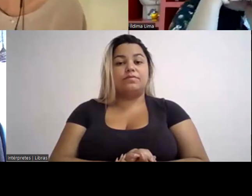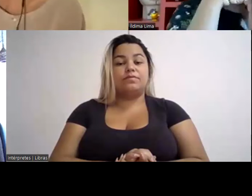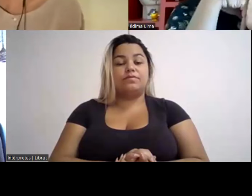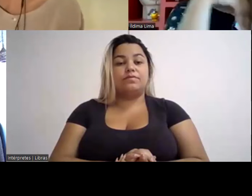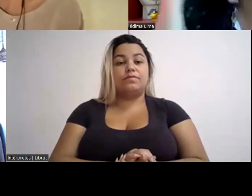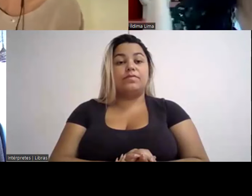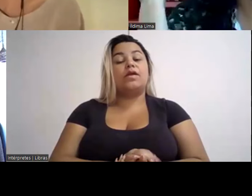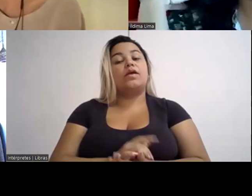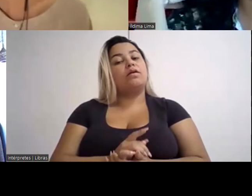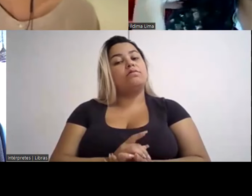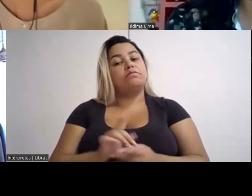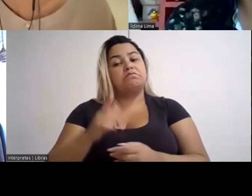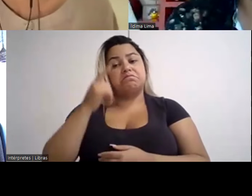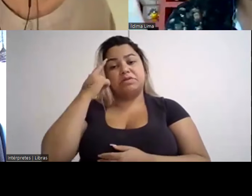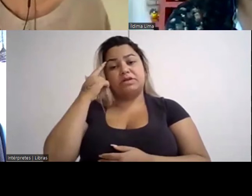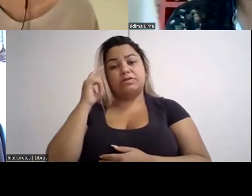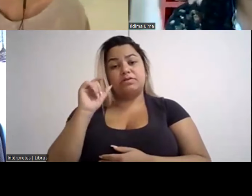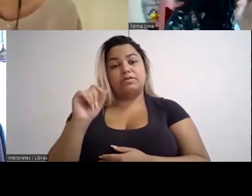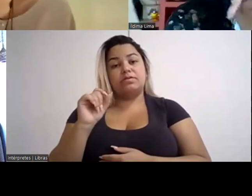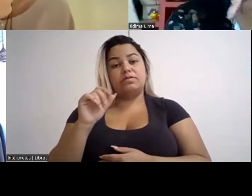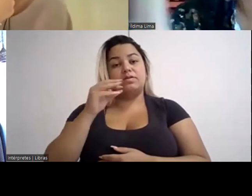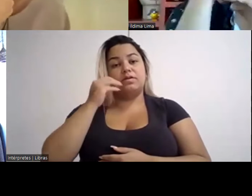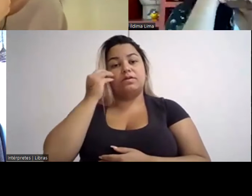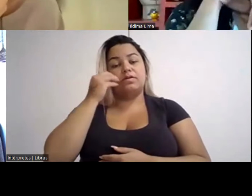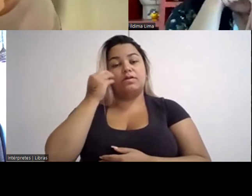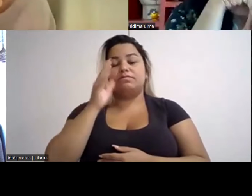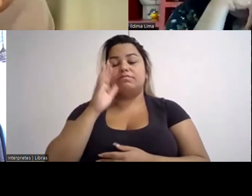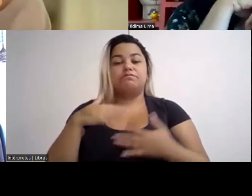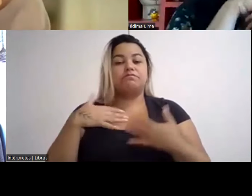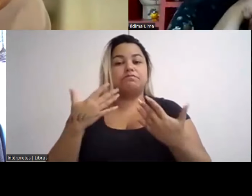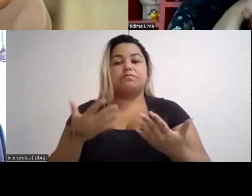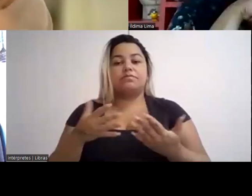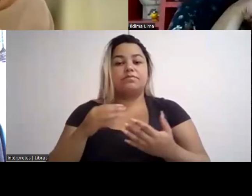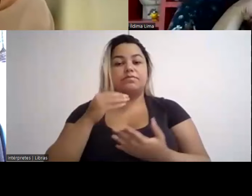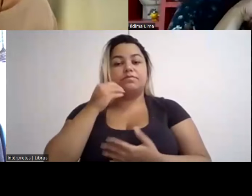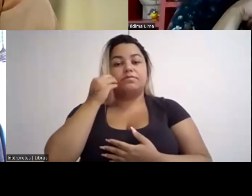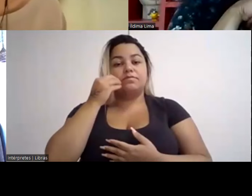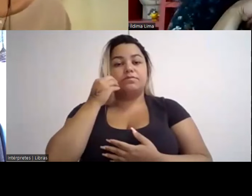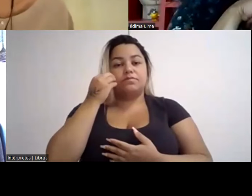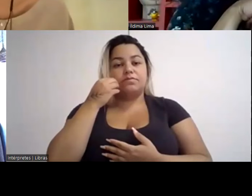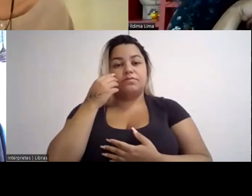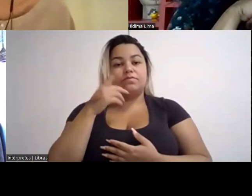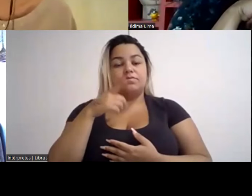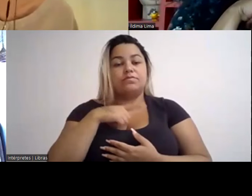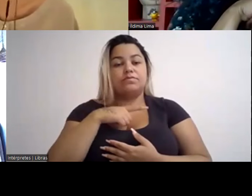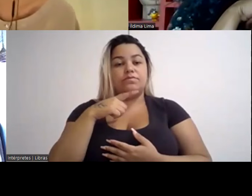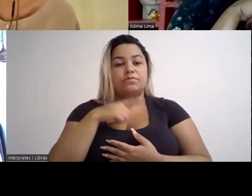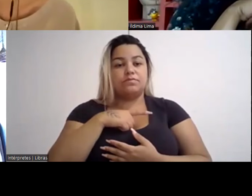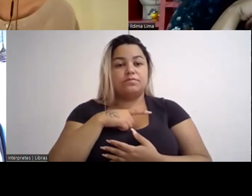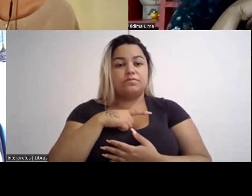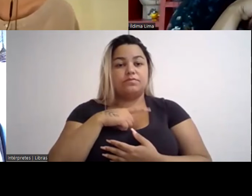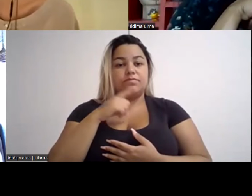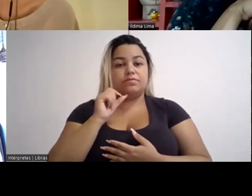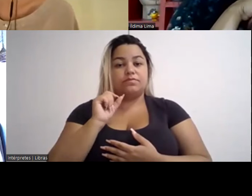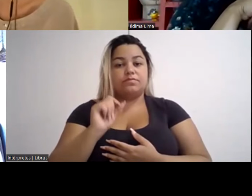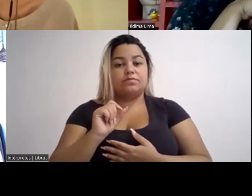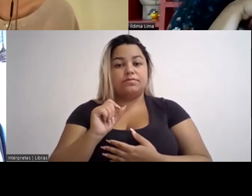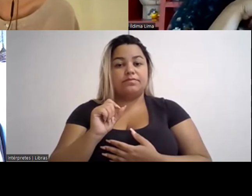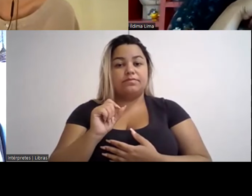Eu penso, e nessa experiência, né, enfim, na experiência que eu venho tendo, é